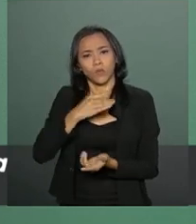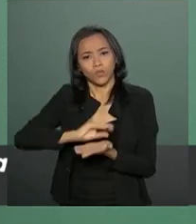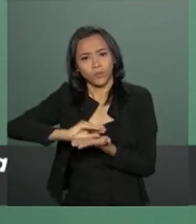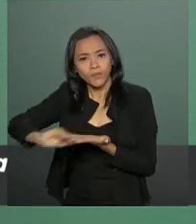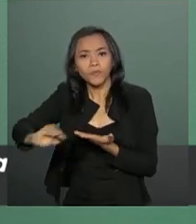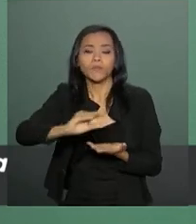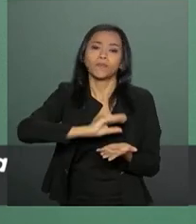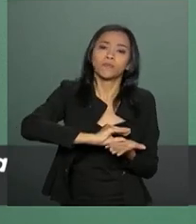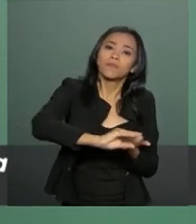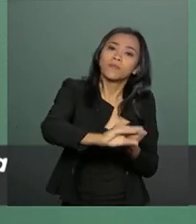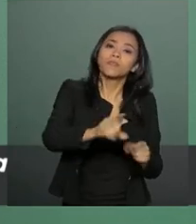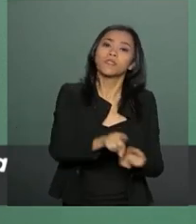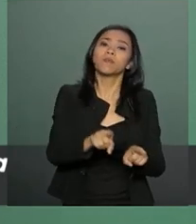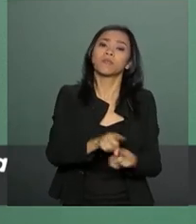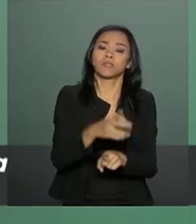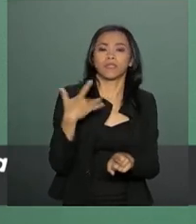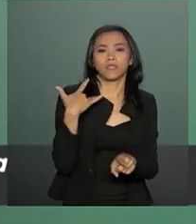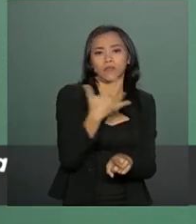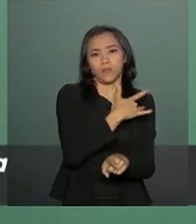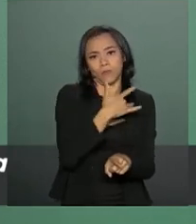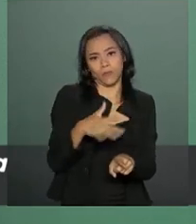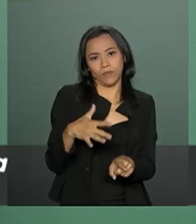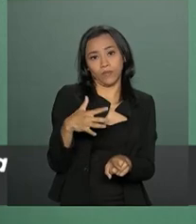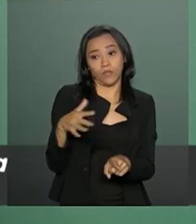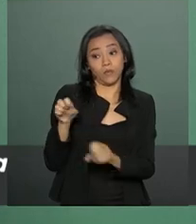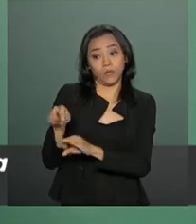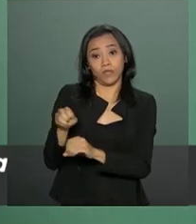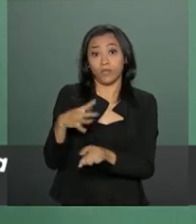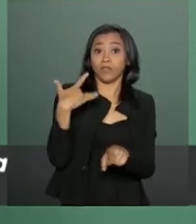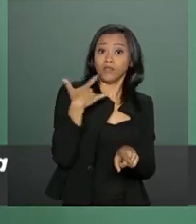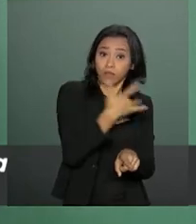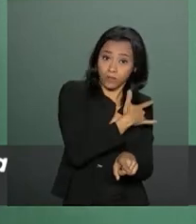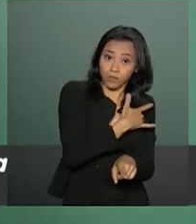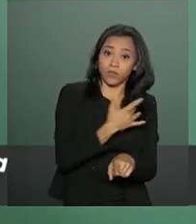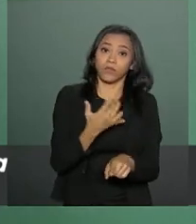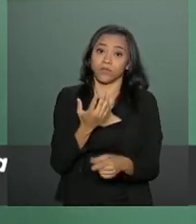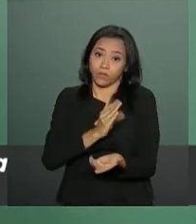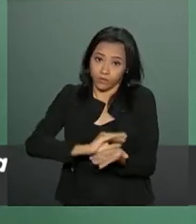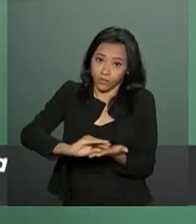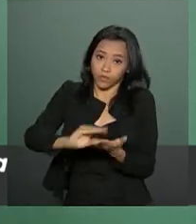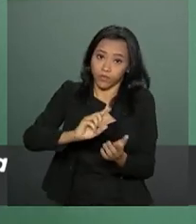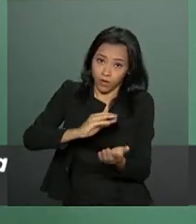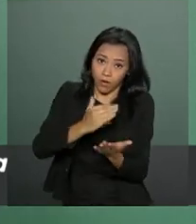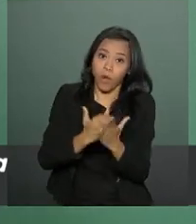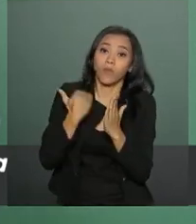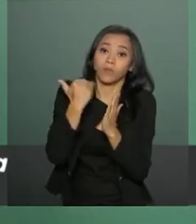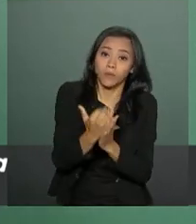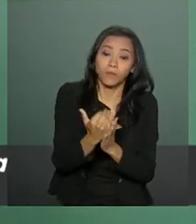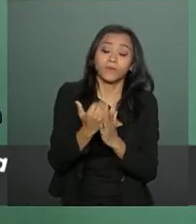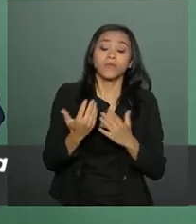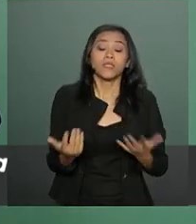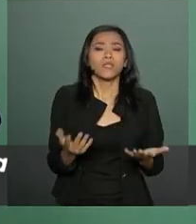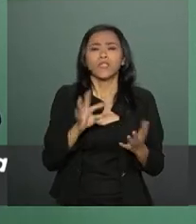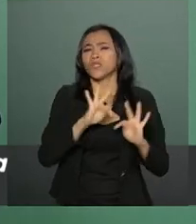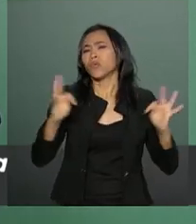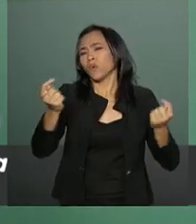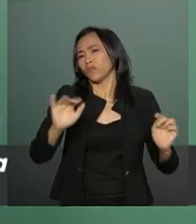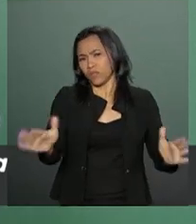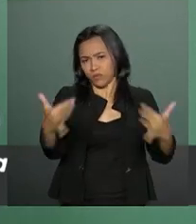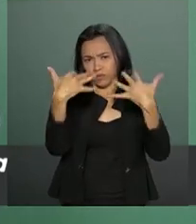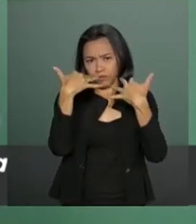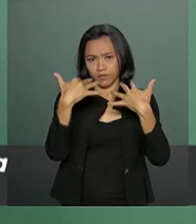interessante até o registro com muita alegria também a todos que nos ouvem que nós estimamos